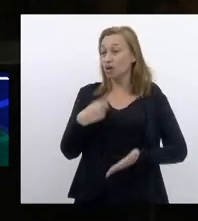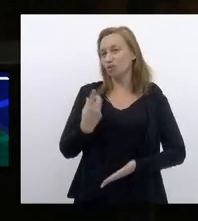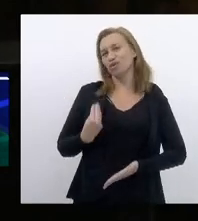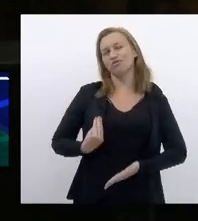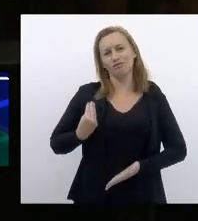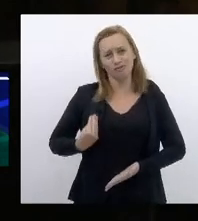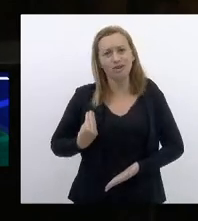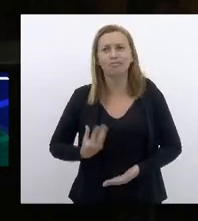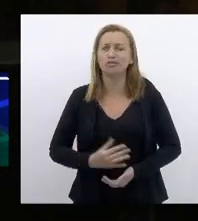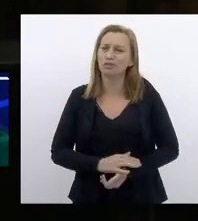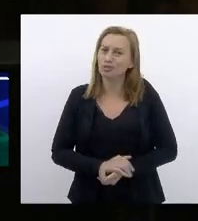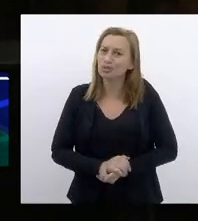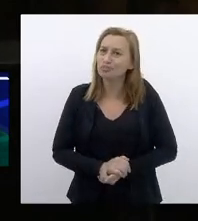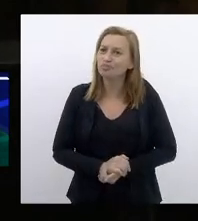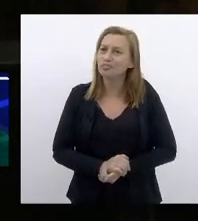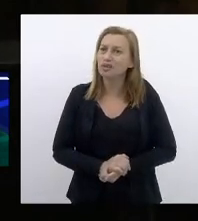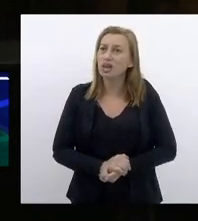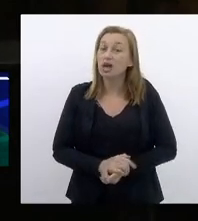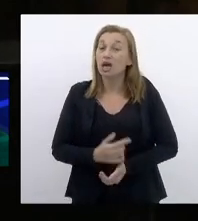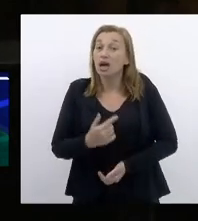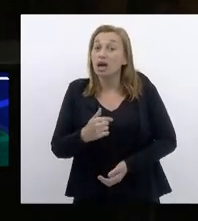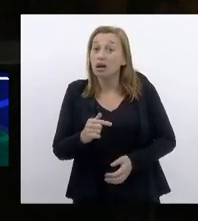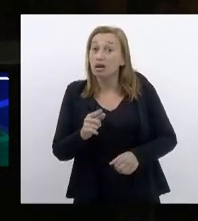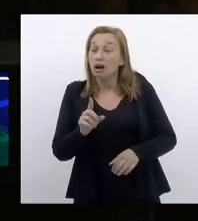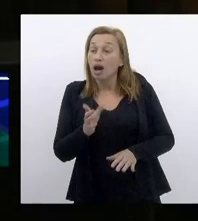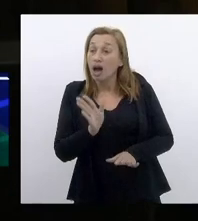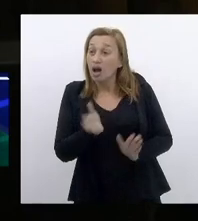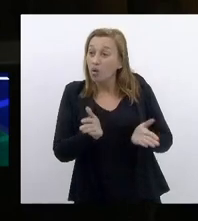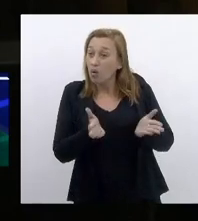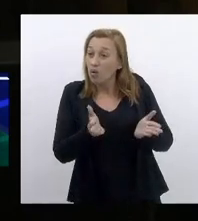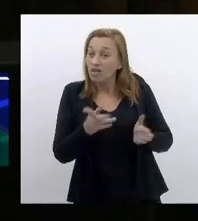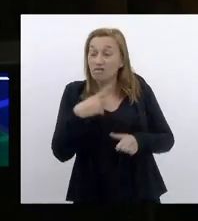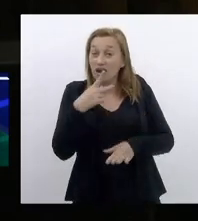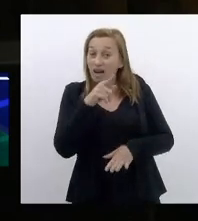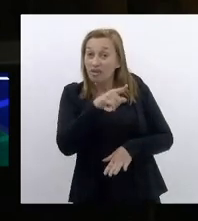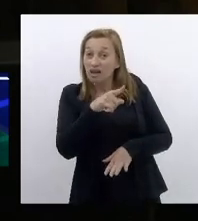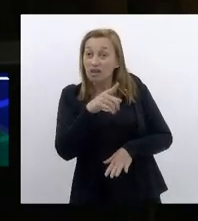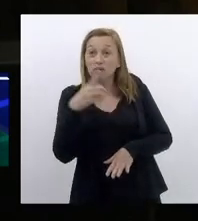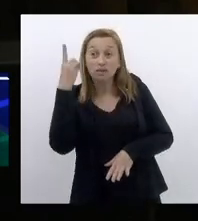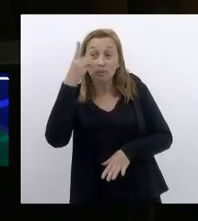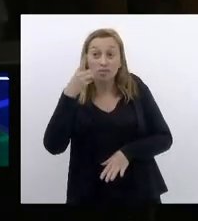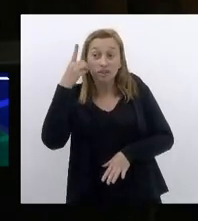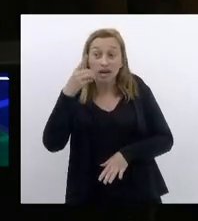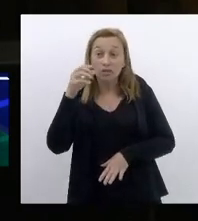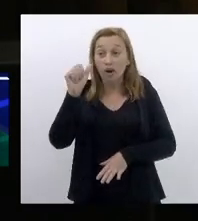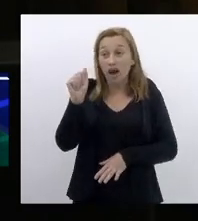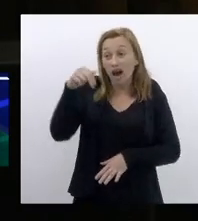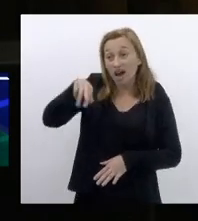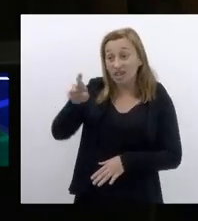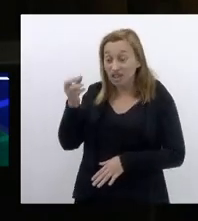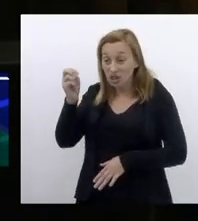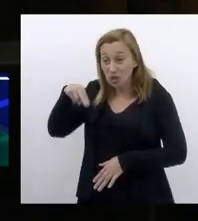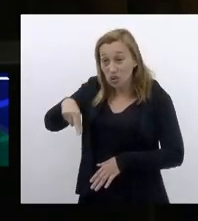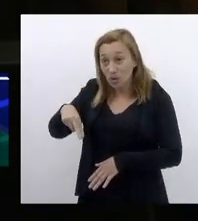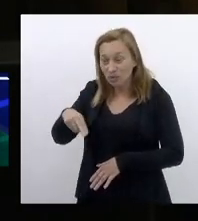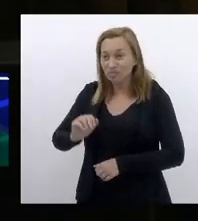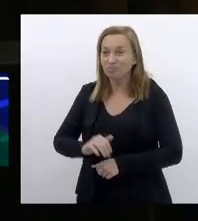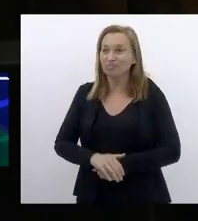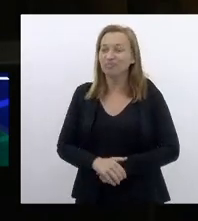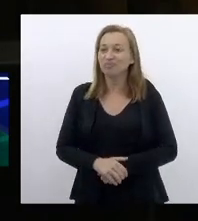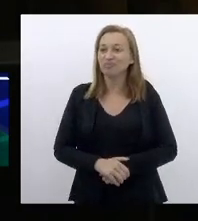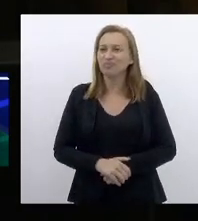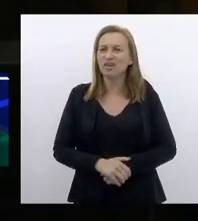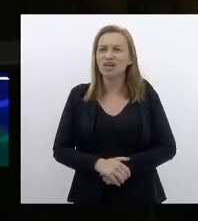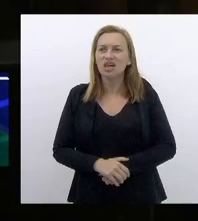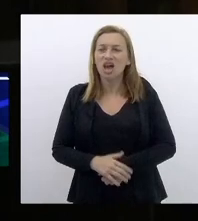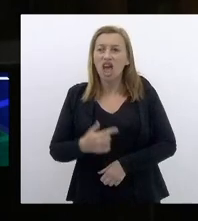vivemos. Eu ainda há pouco falava ali com o deputado Anderson, Eu